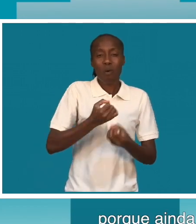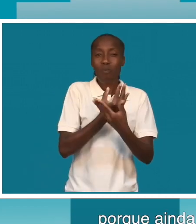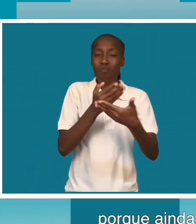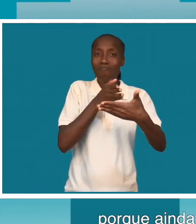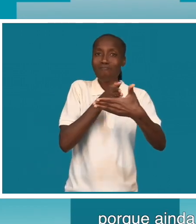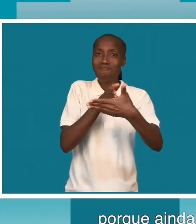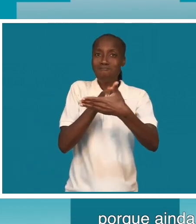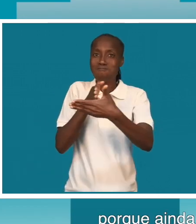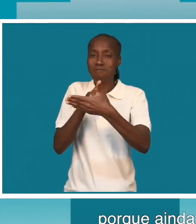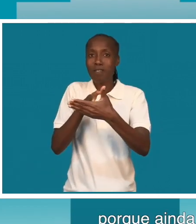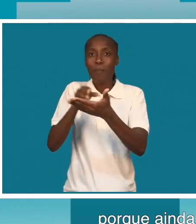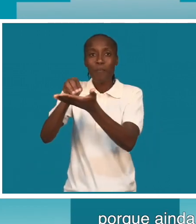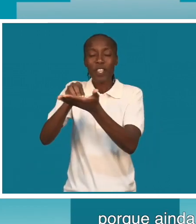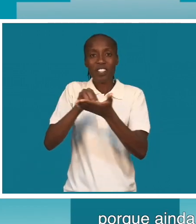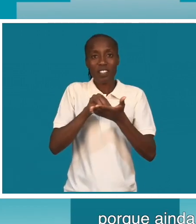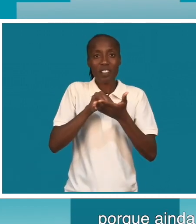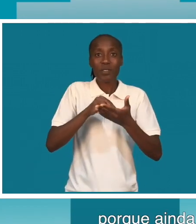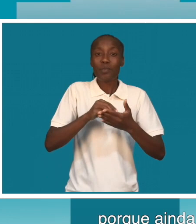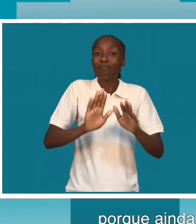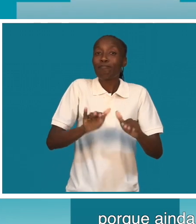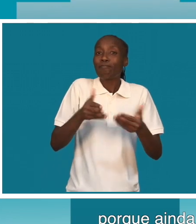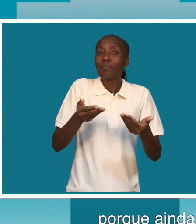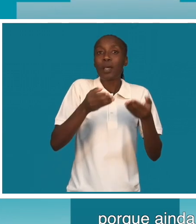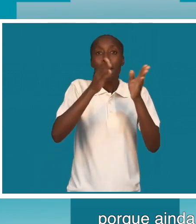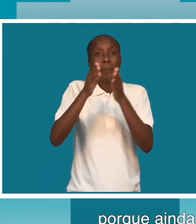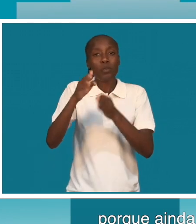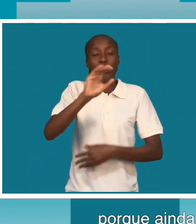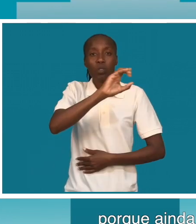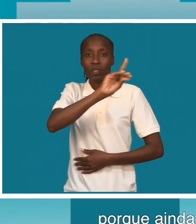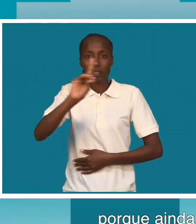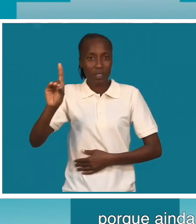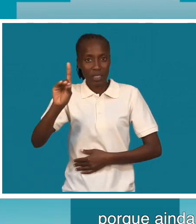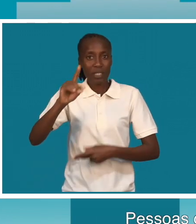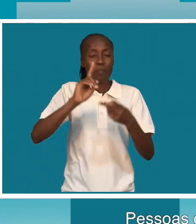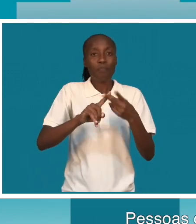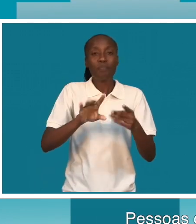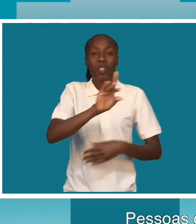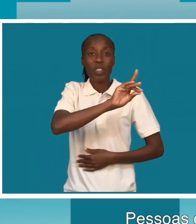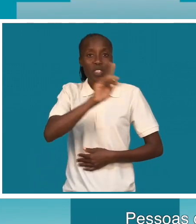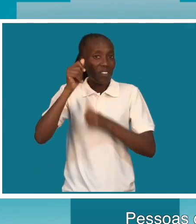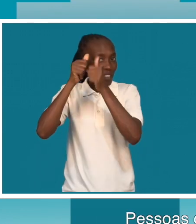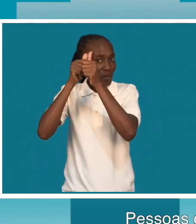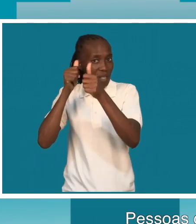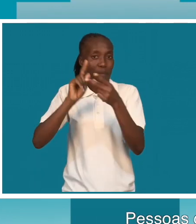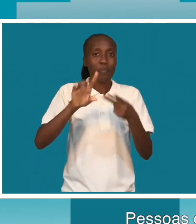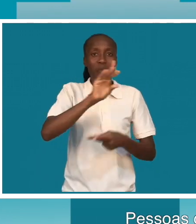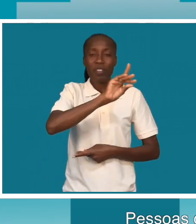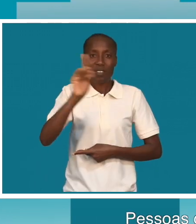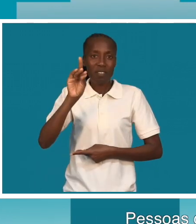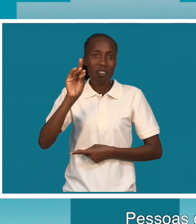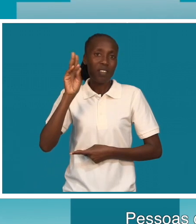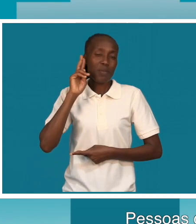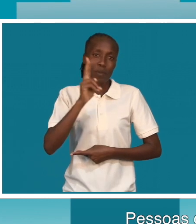muitas barreiras, barreiras de acesso, sobretudo para as pessoas com deficiência, deficiência mental,